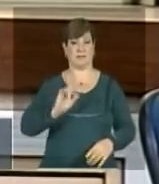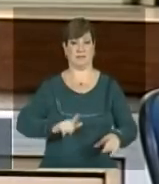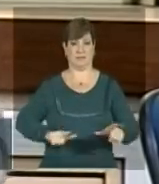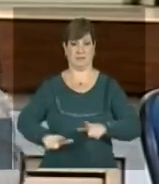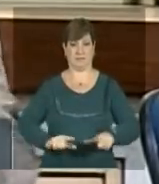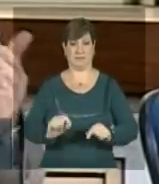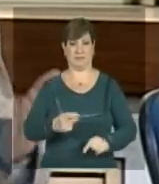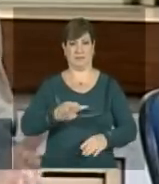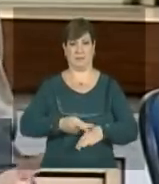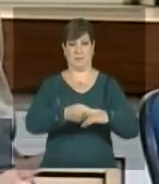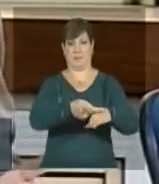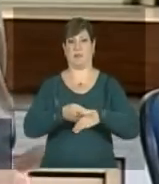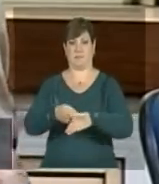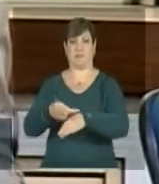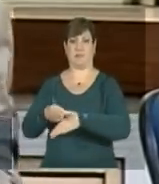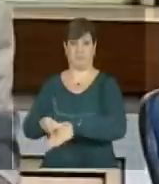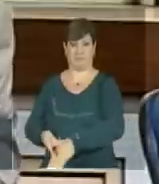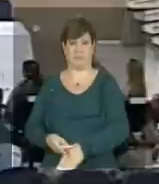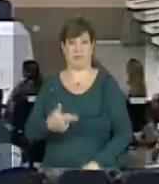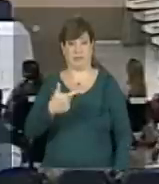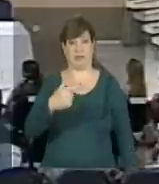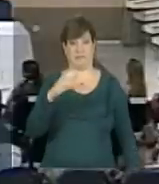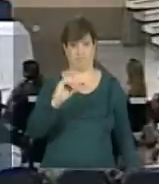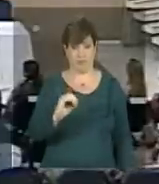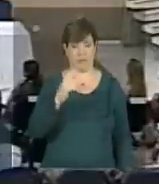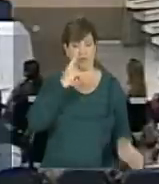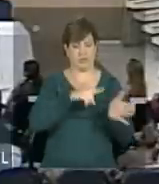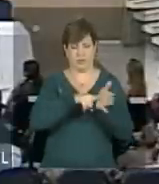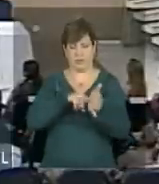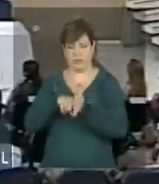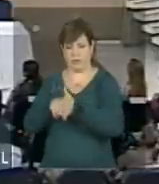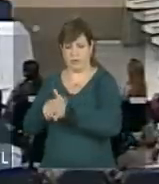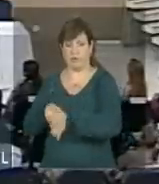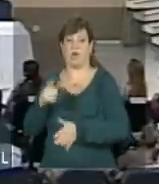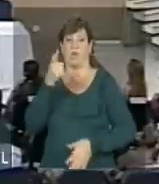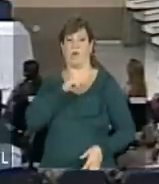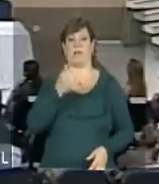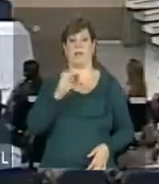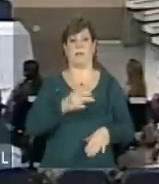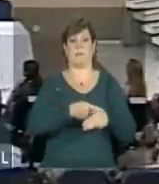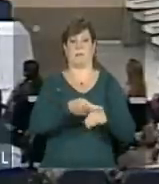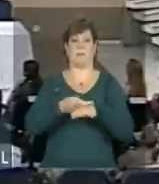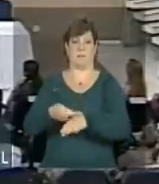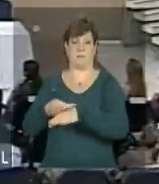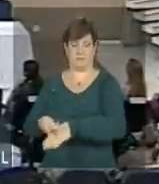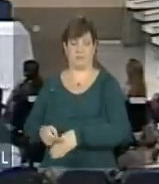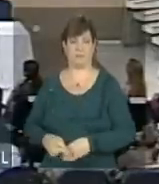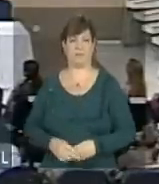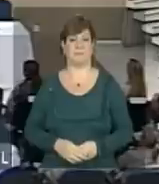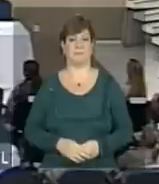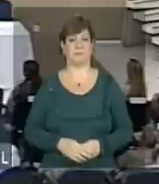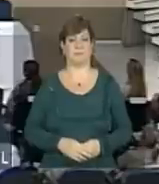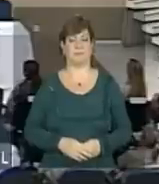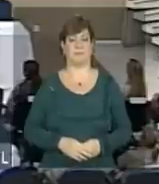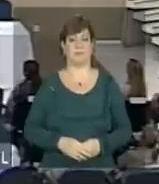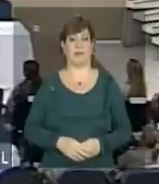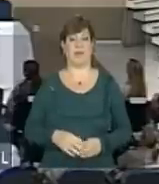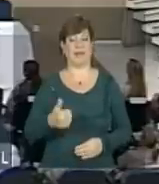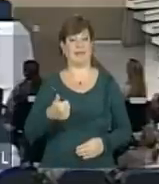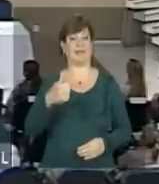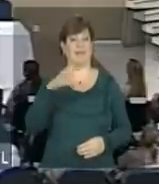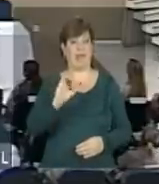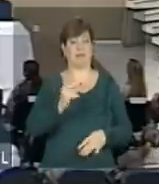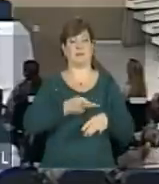premiadas, então, das 20 que foram analisadas, isso vai ser ainda mais bem explicado, né? Das 10